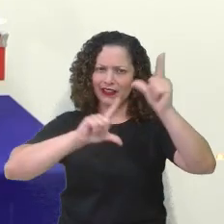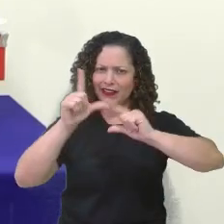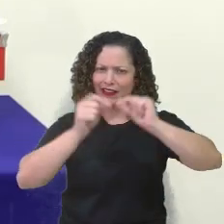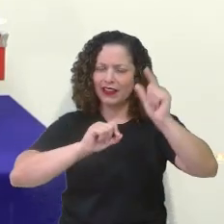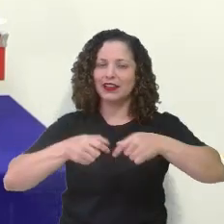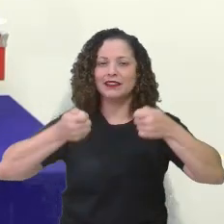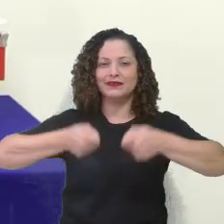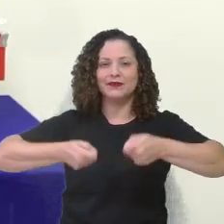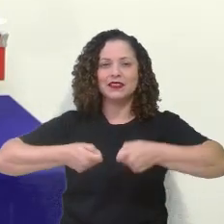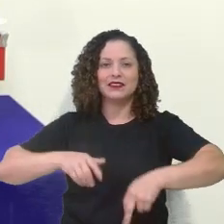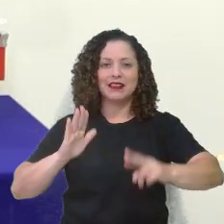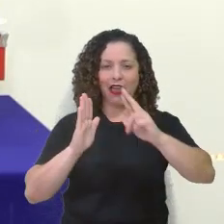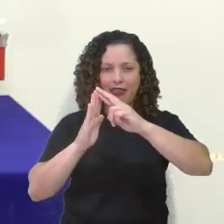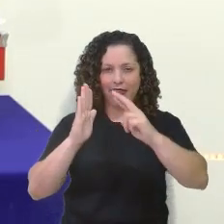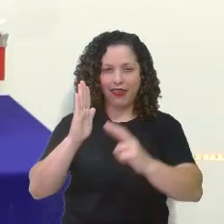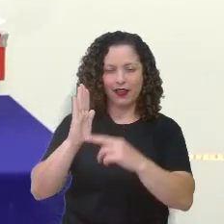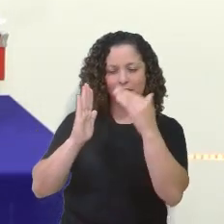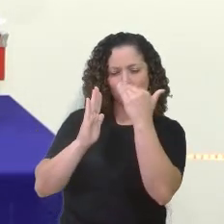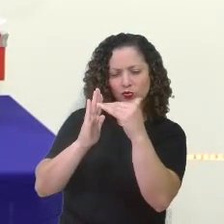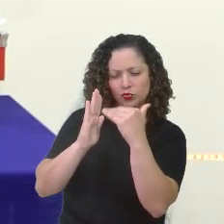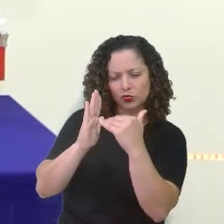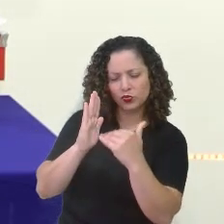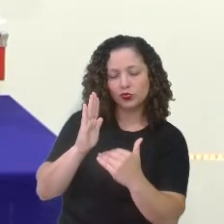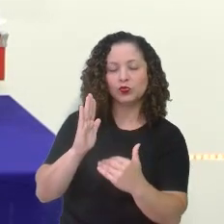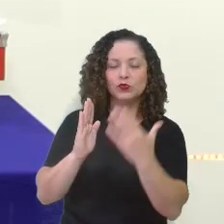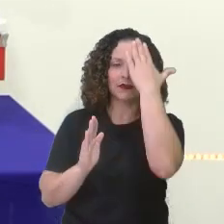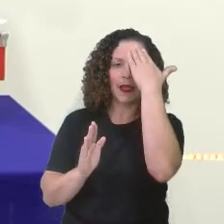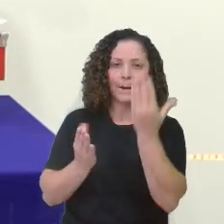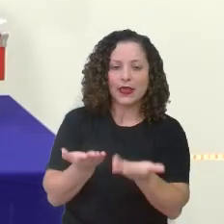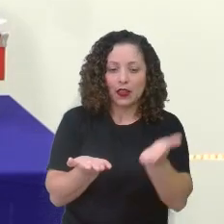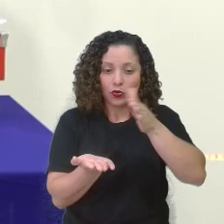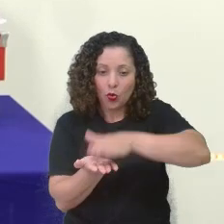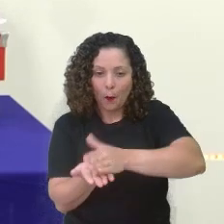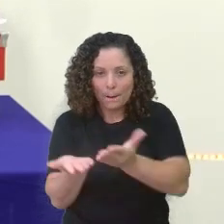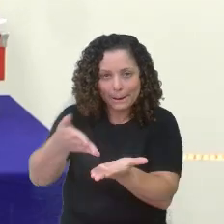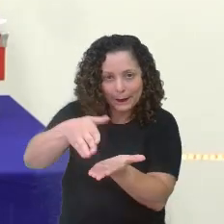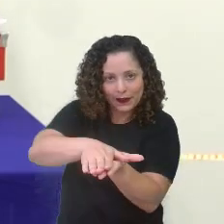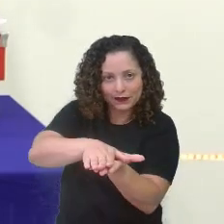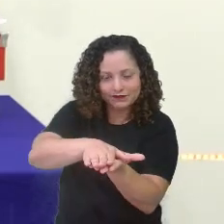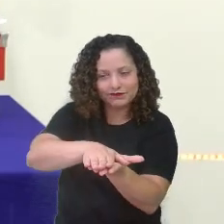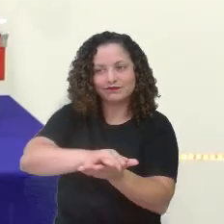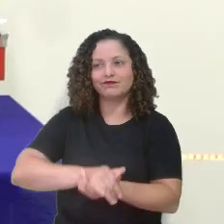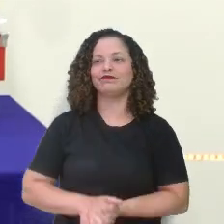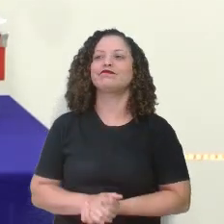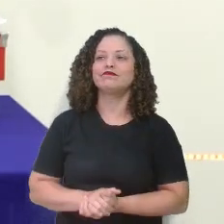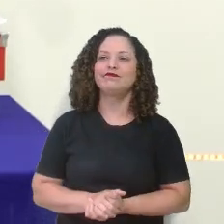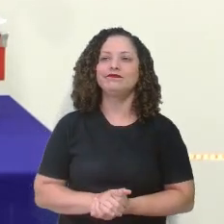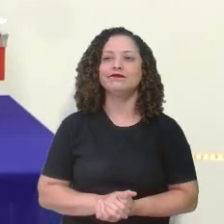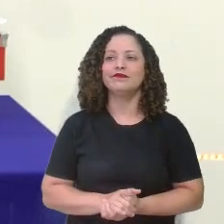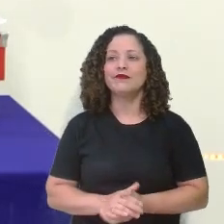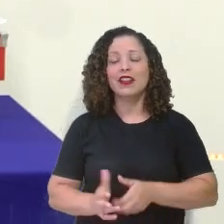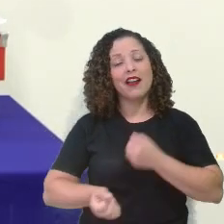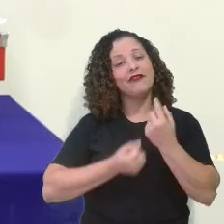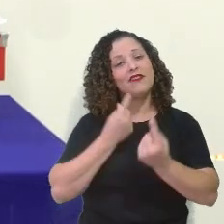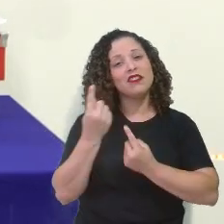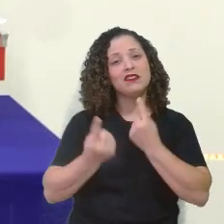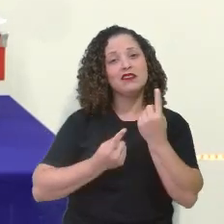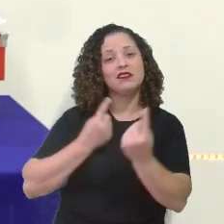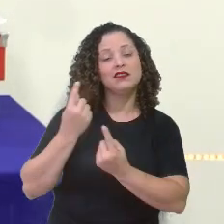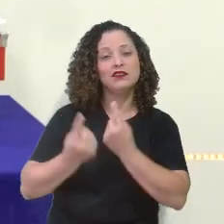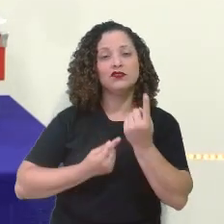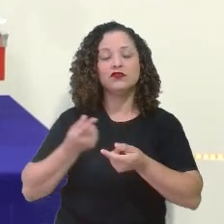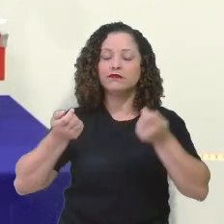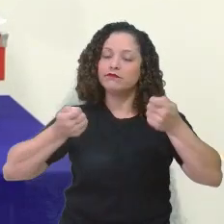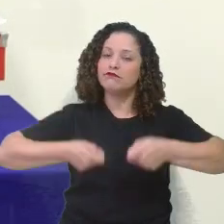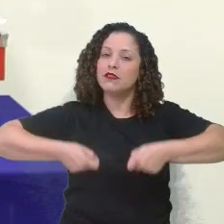dobrar direitinho. Bem legal, não é? Então, muitas vezes, não é, para a gente construir algo, a